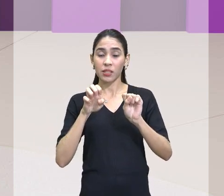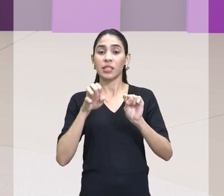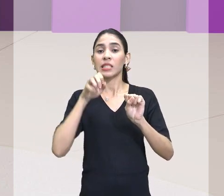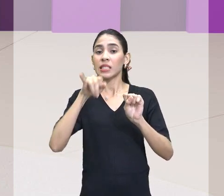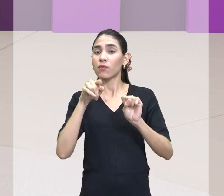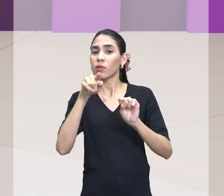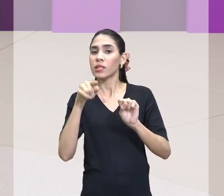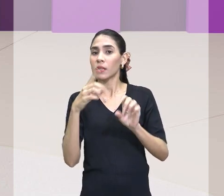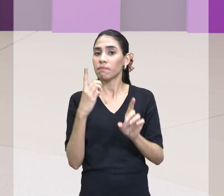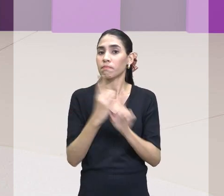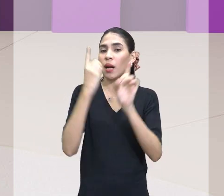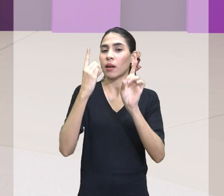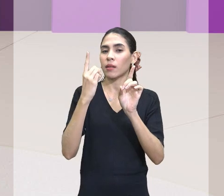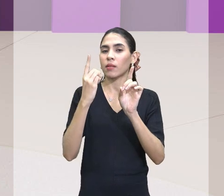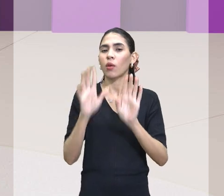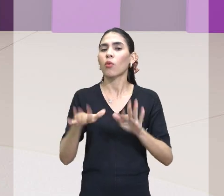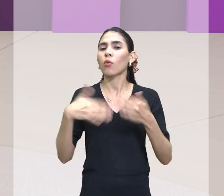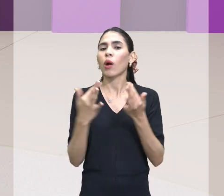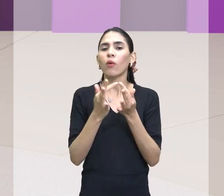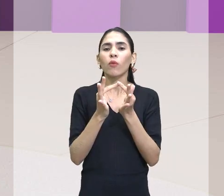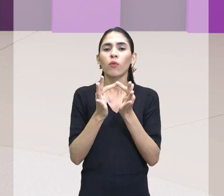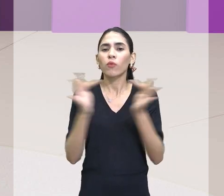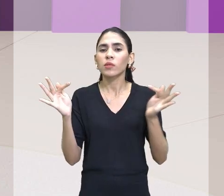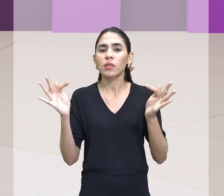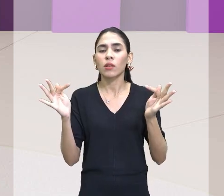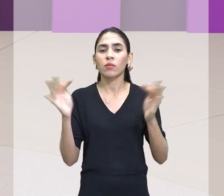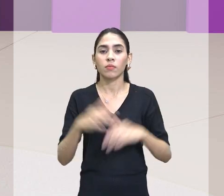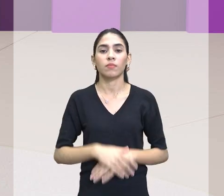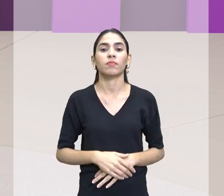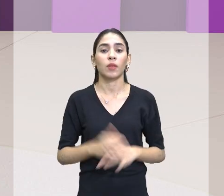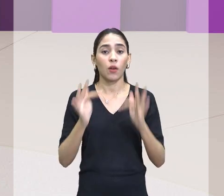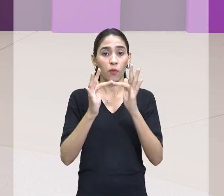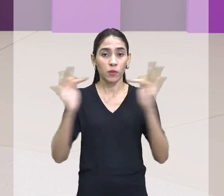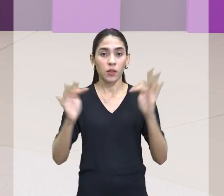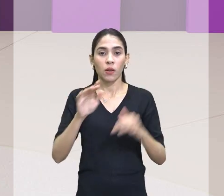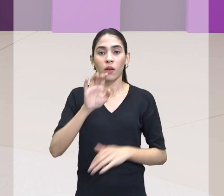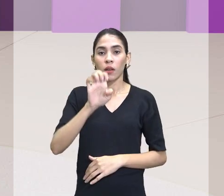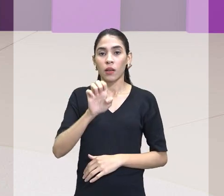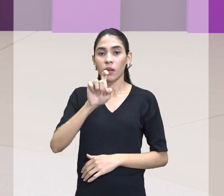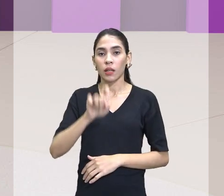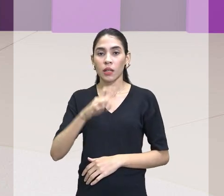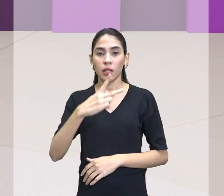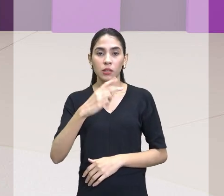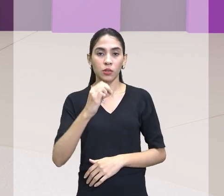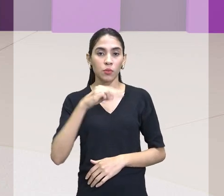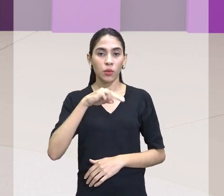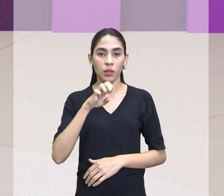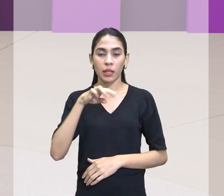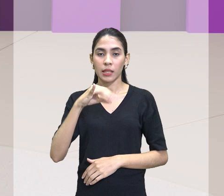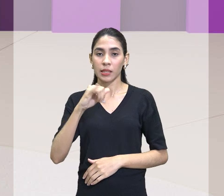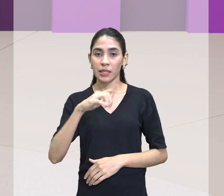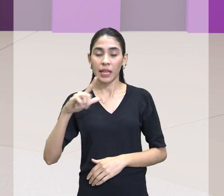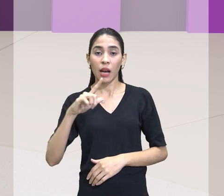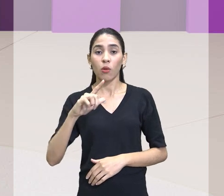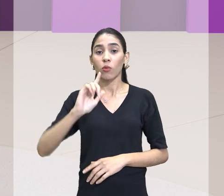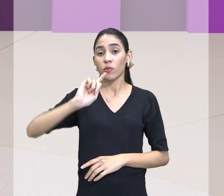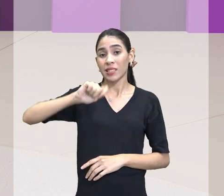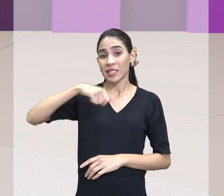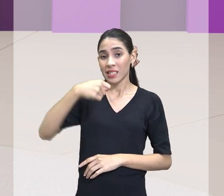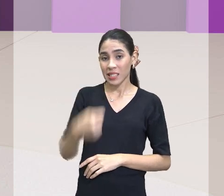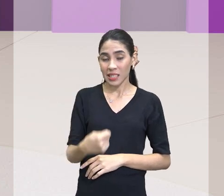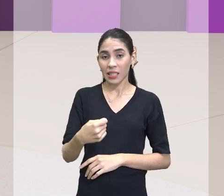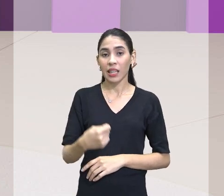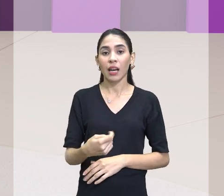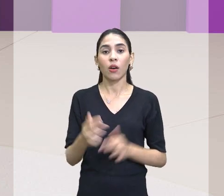que função isso nos lembra? Isso nos lembra a função exponencial. Então, a gente vai ver aqui a diferença entre